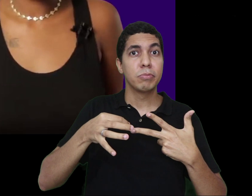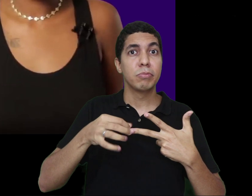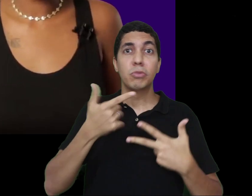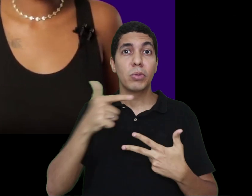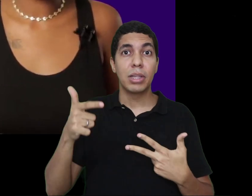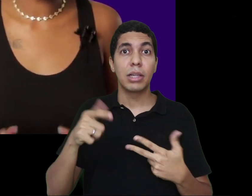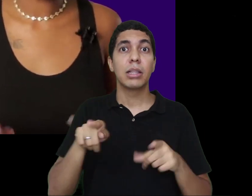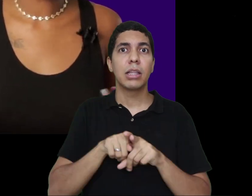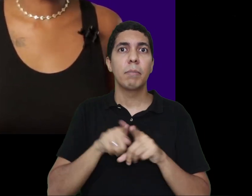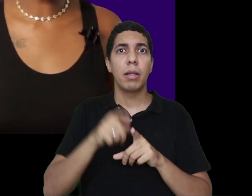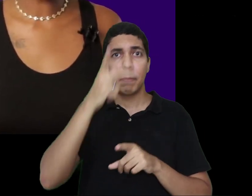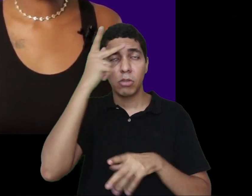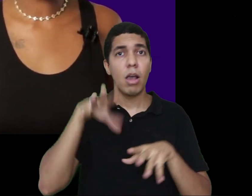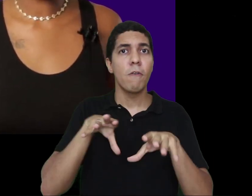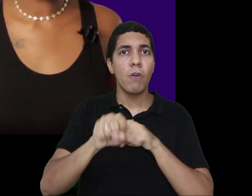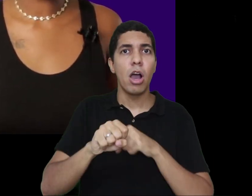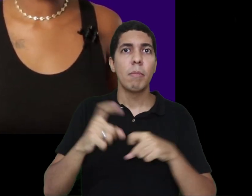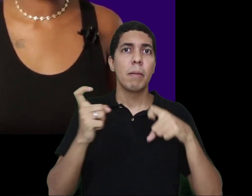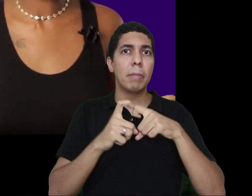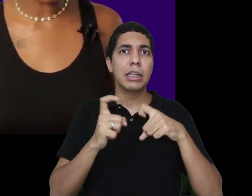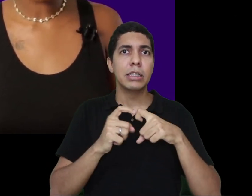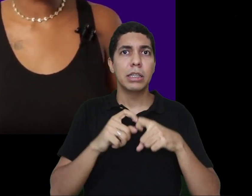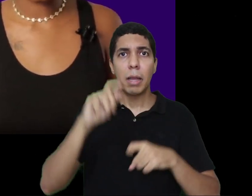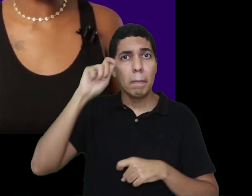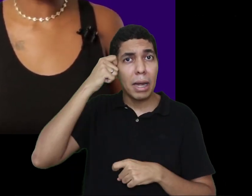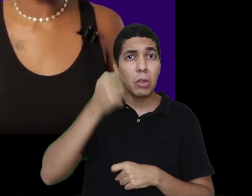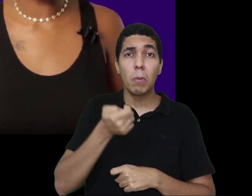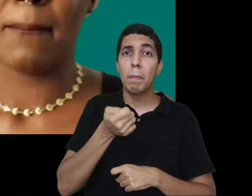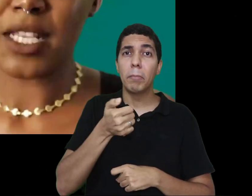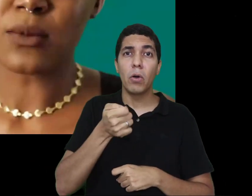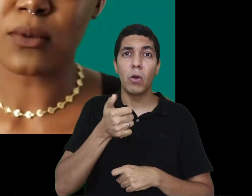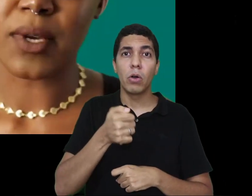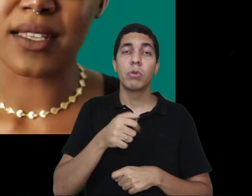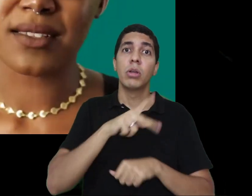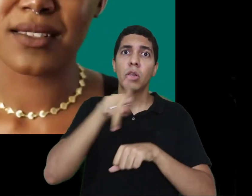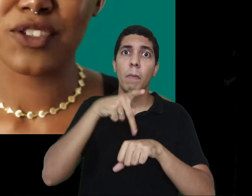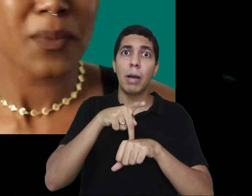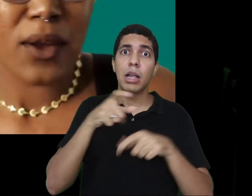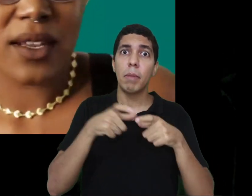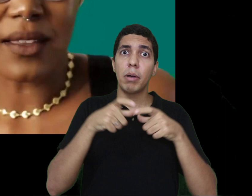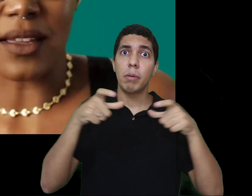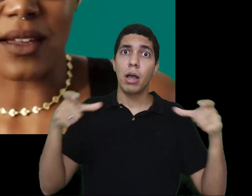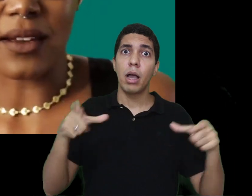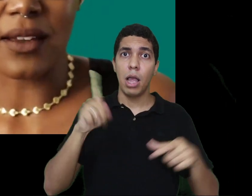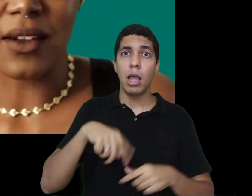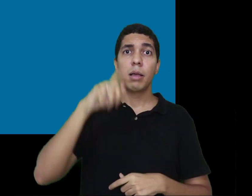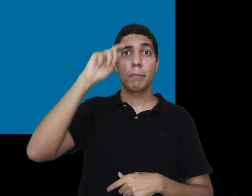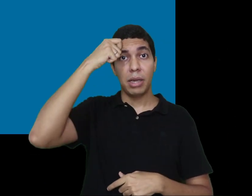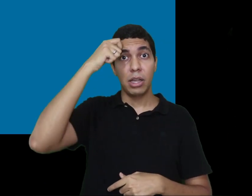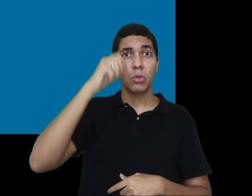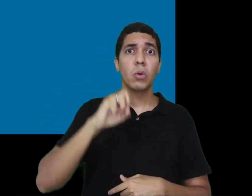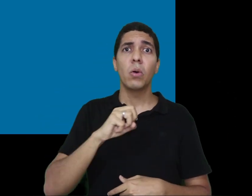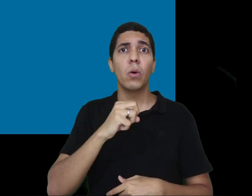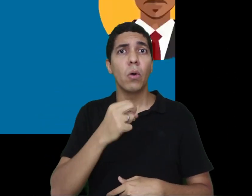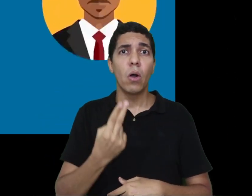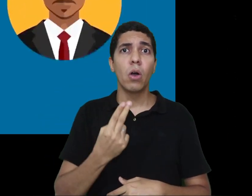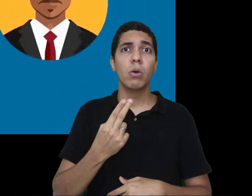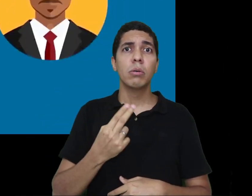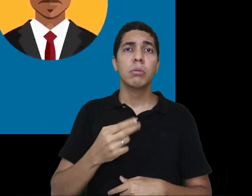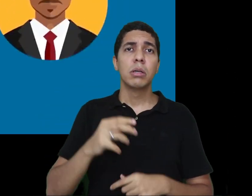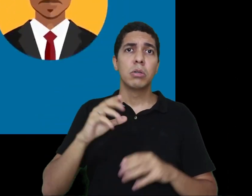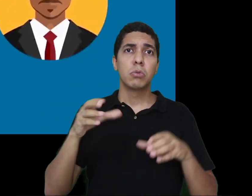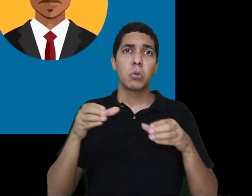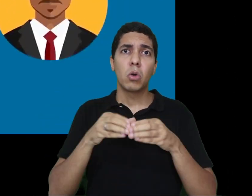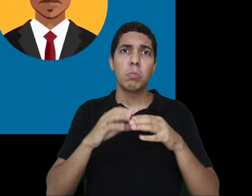a maioria dos formandos de curso de medicina não são negros, mesmo num país de maioria negra? Ou onde estão os